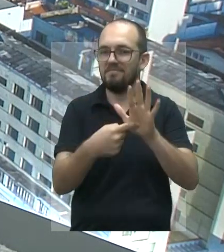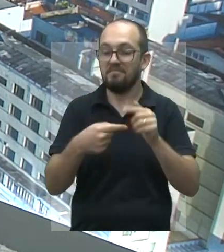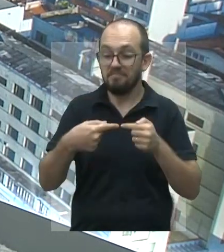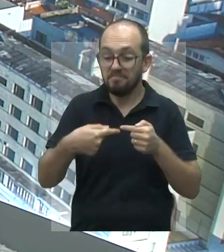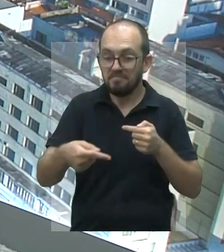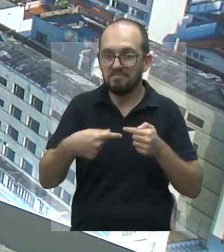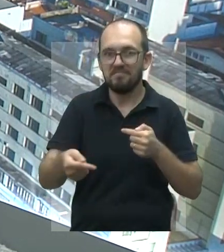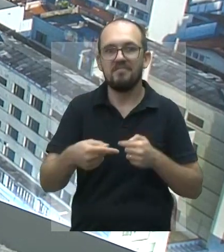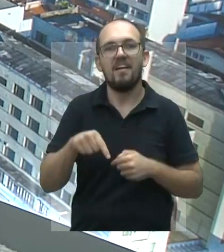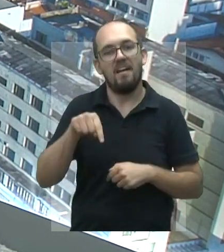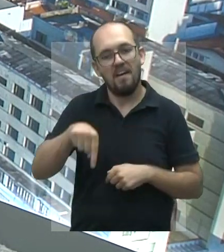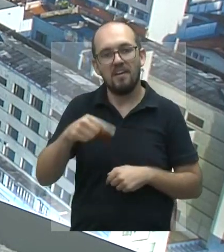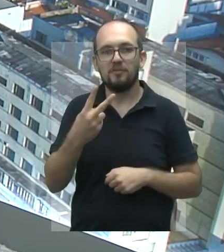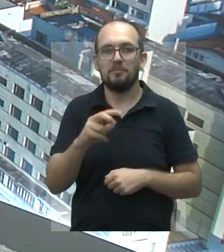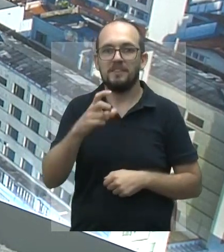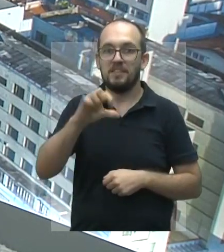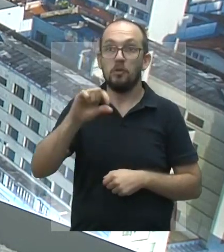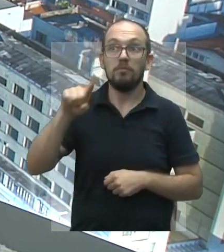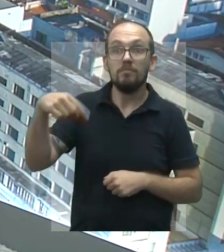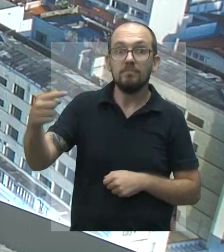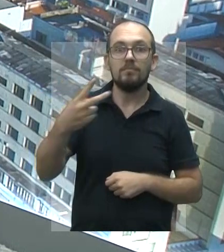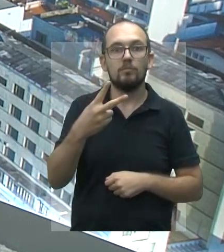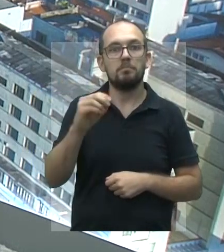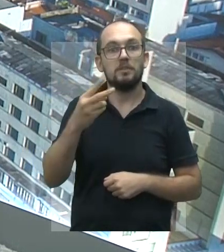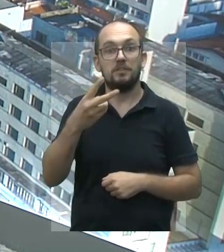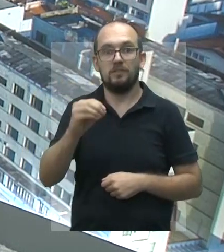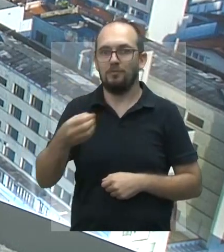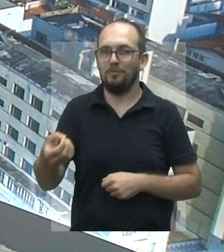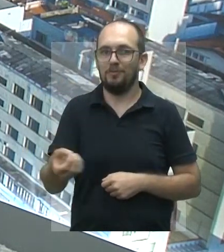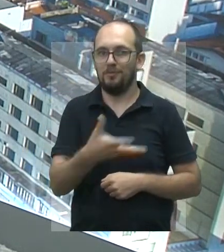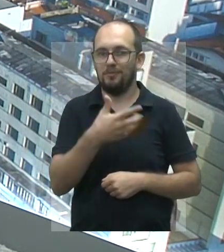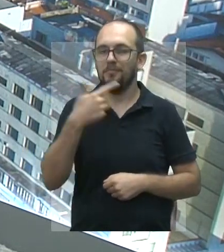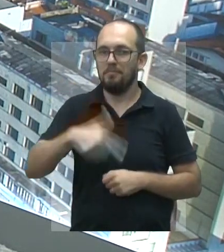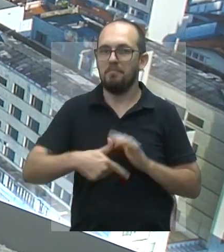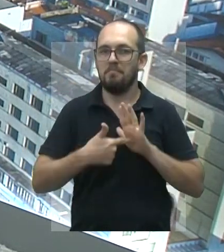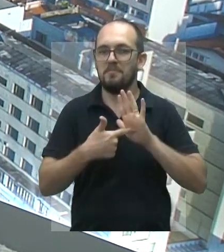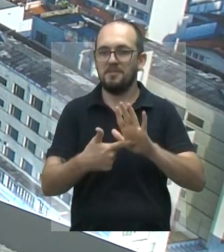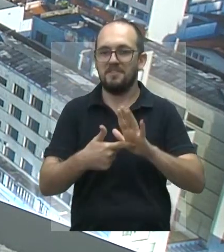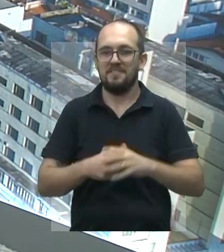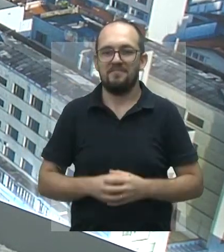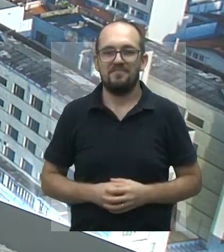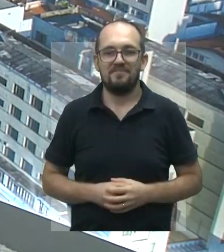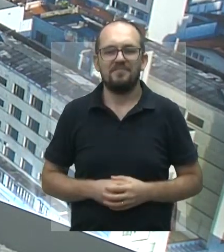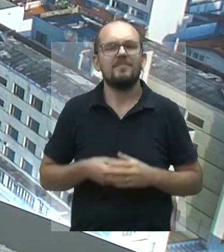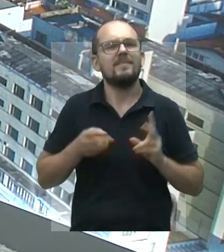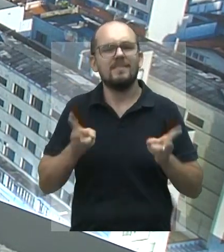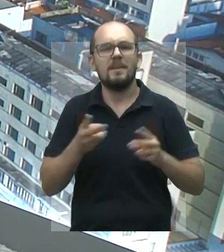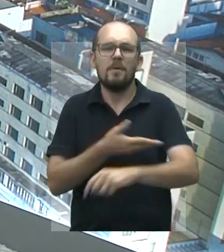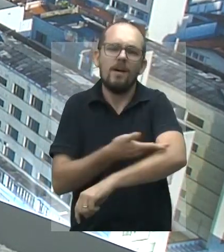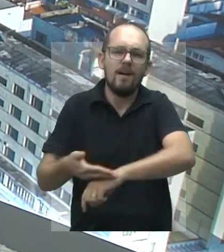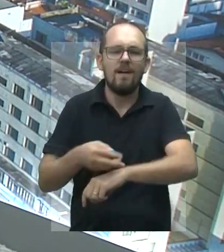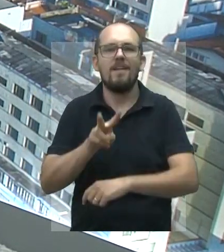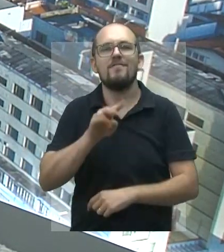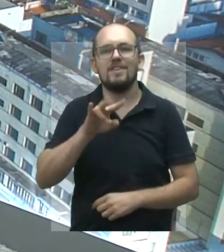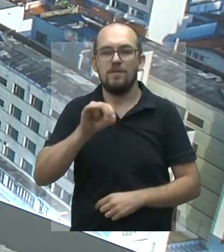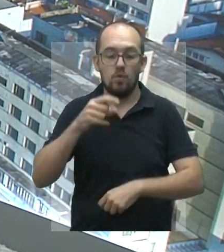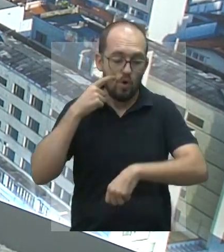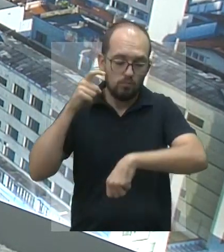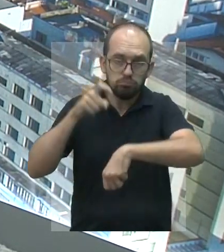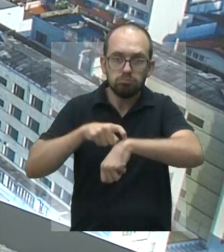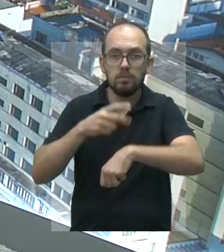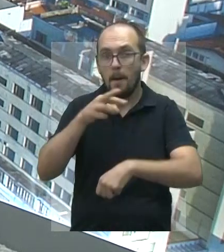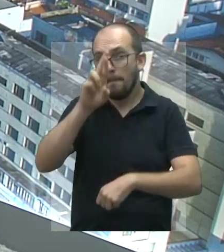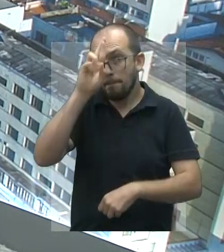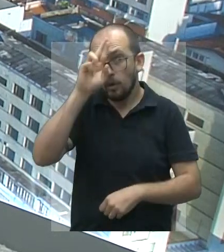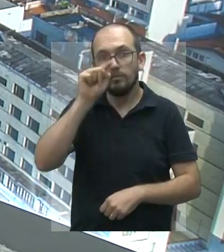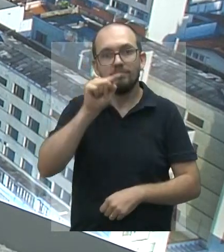restinho de 2019 e 2020 promete ainda mais. O programa é sempre ao vivo, agora 12:01. Muito